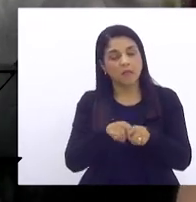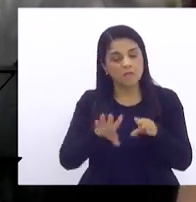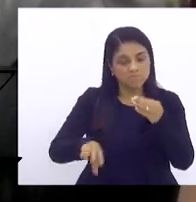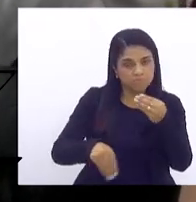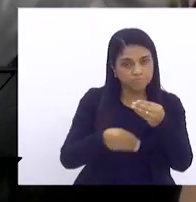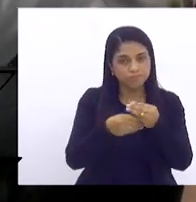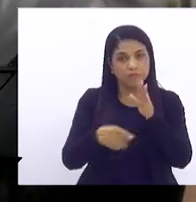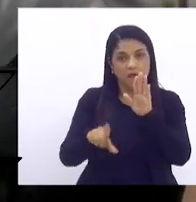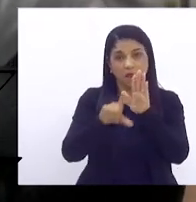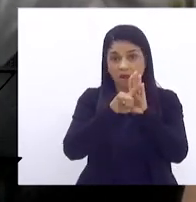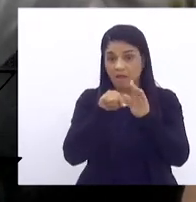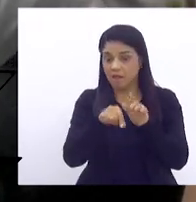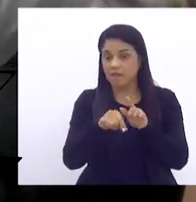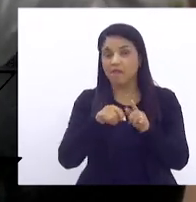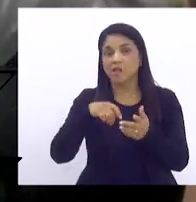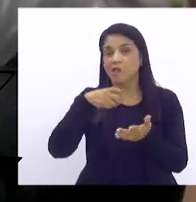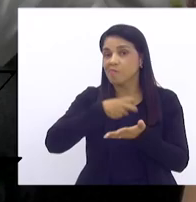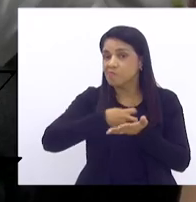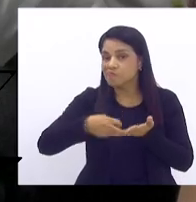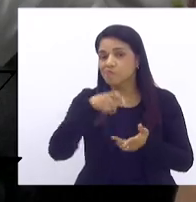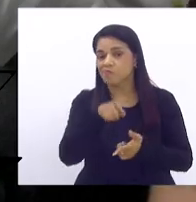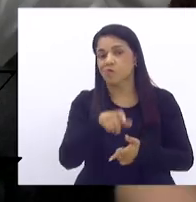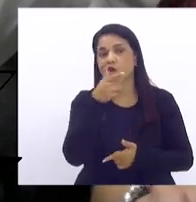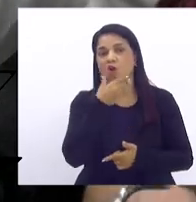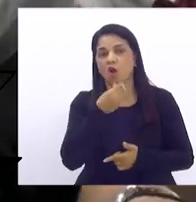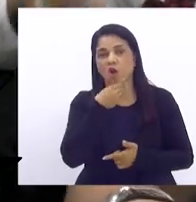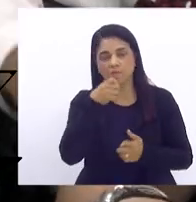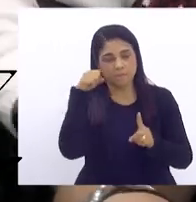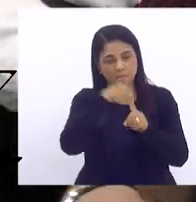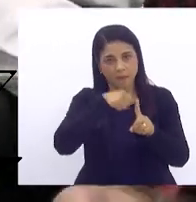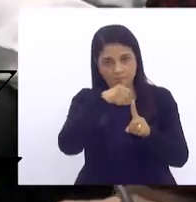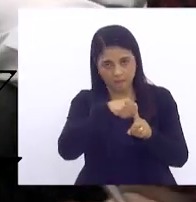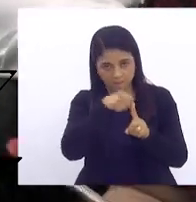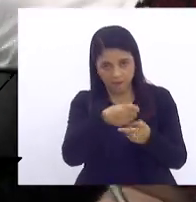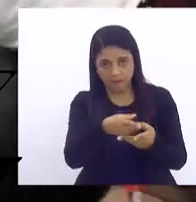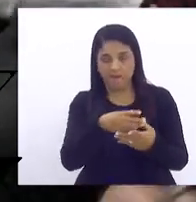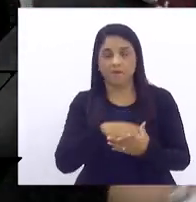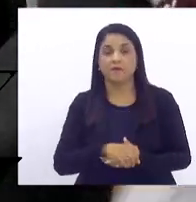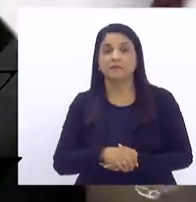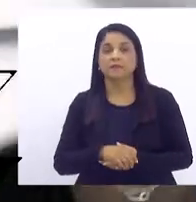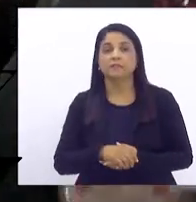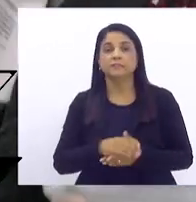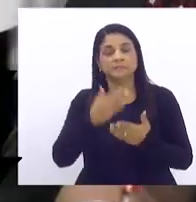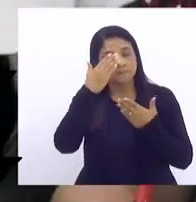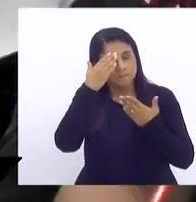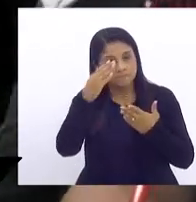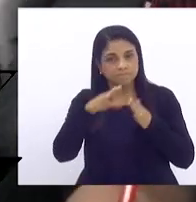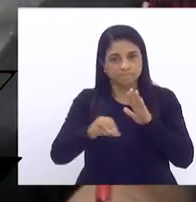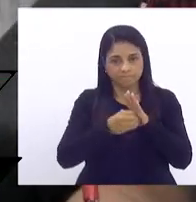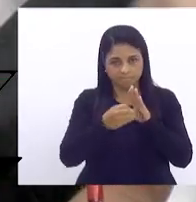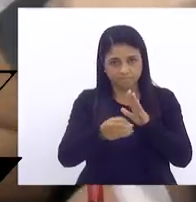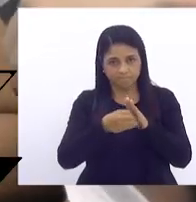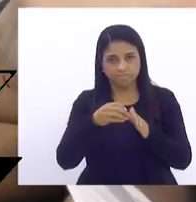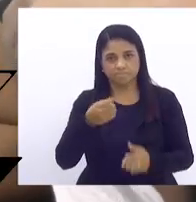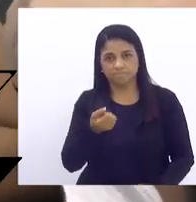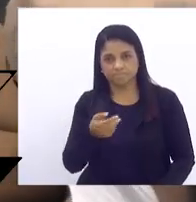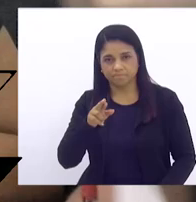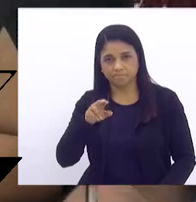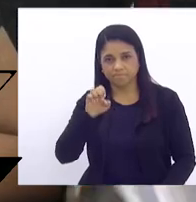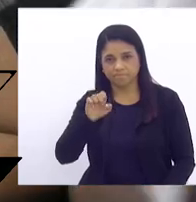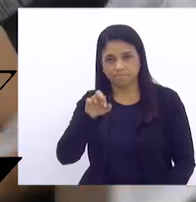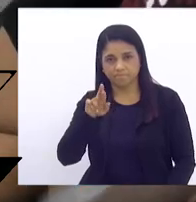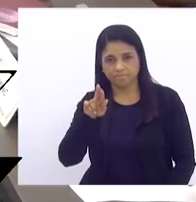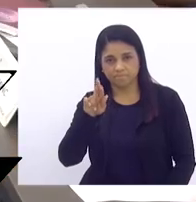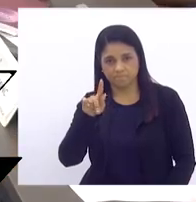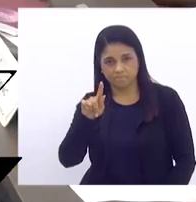complementem a legislação já vigente. Então, quero agradecer aqui o parecer do doutor Sérgio. Discutir, senhor presidente. Para